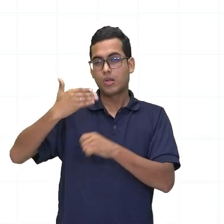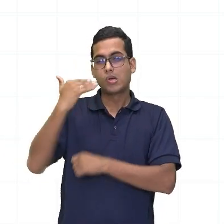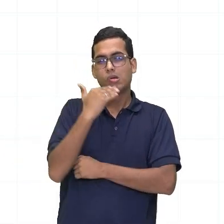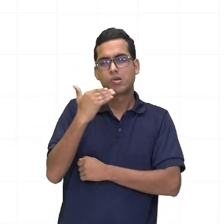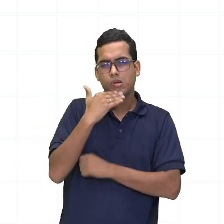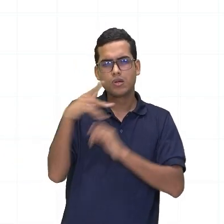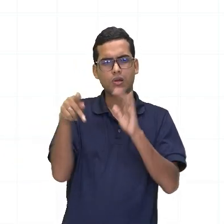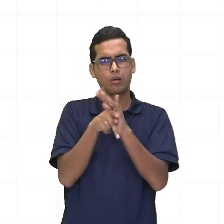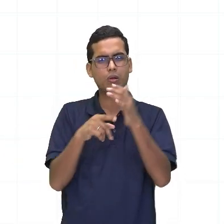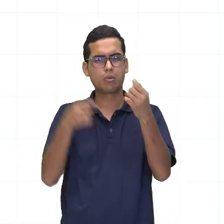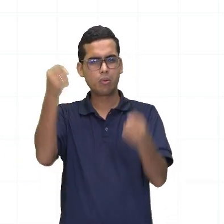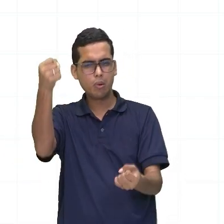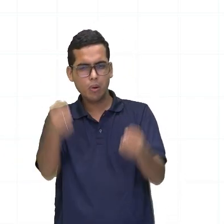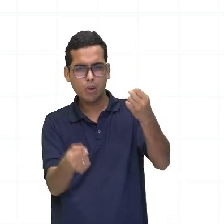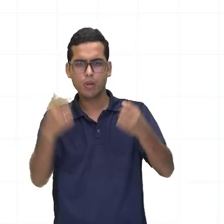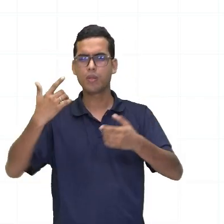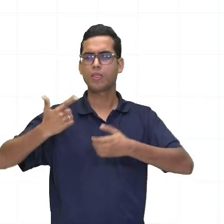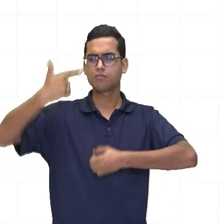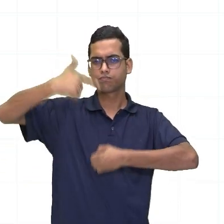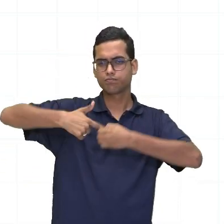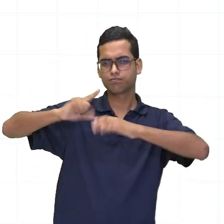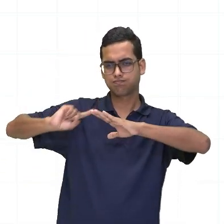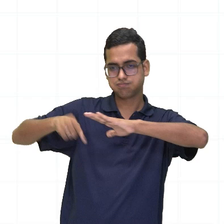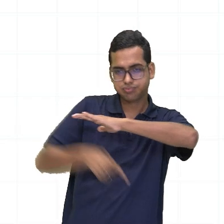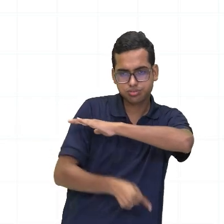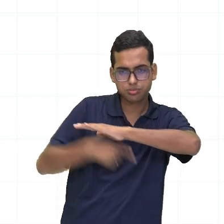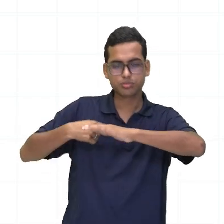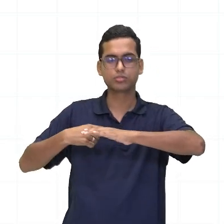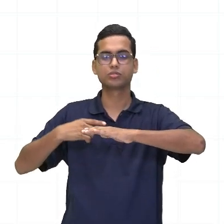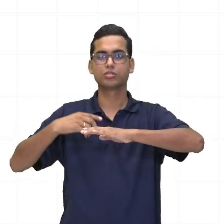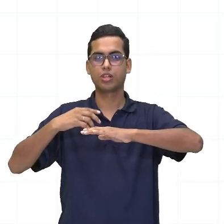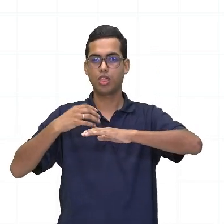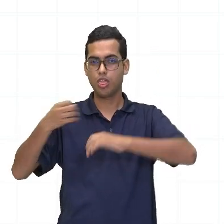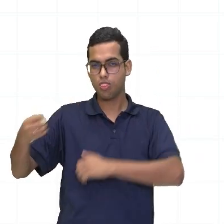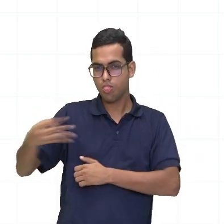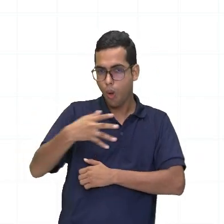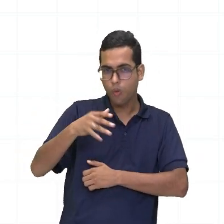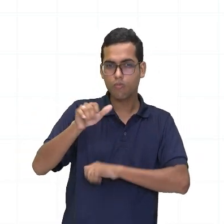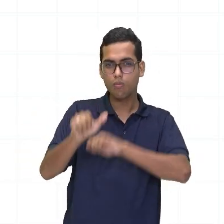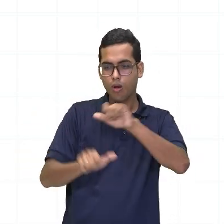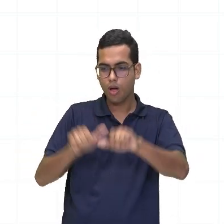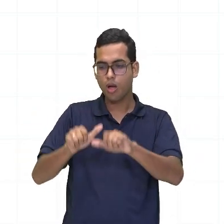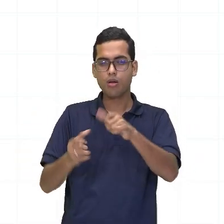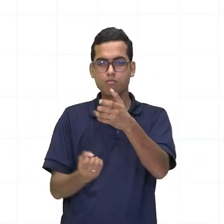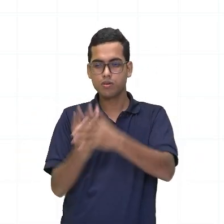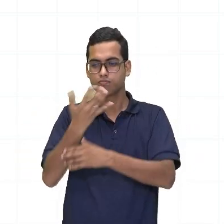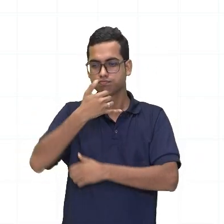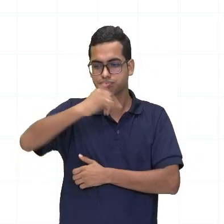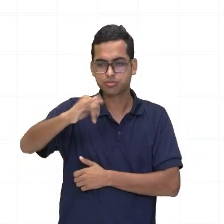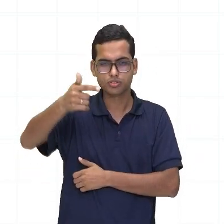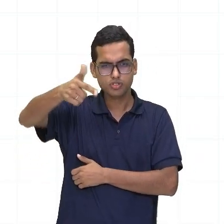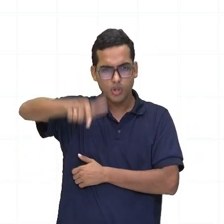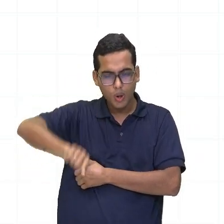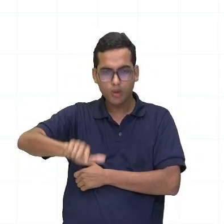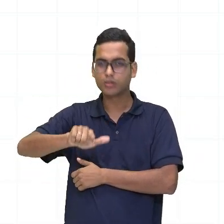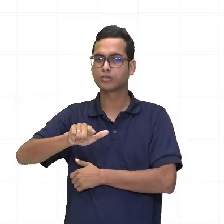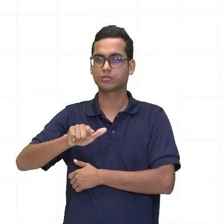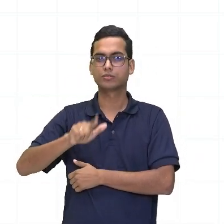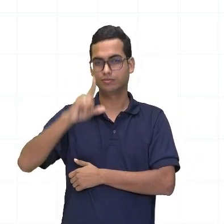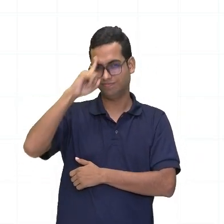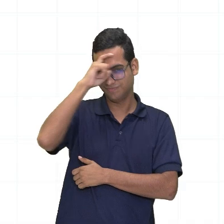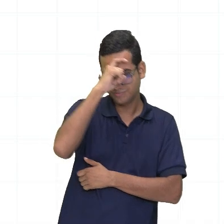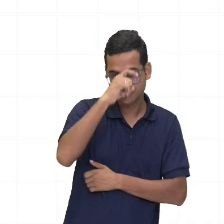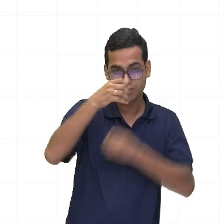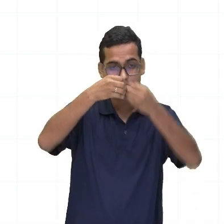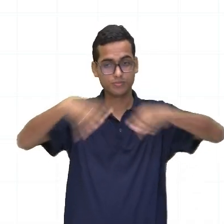de combustíveis fósseis e que não são renováveis, né, que vão trazer prejuízos aí também para o meio ambiente. E